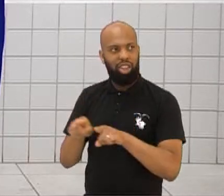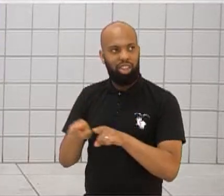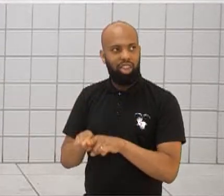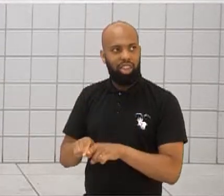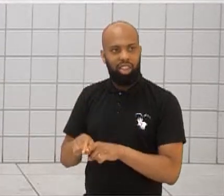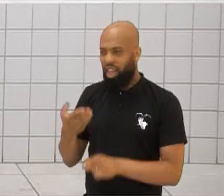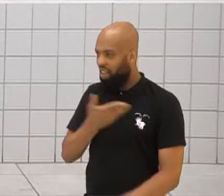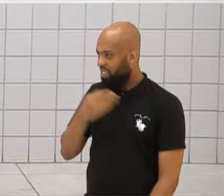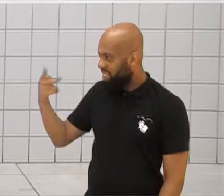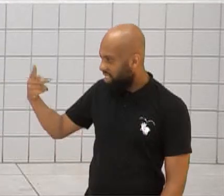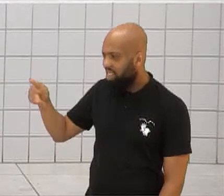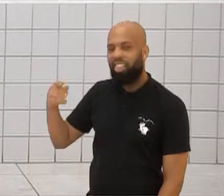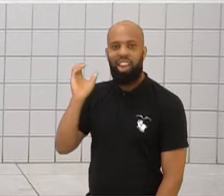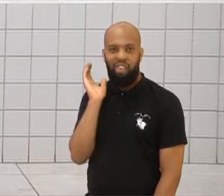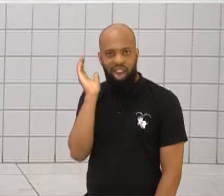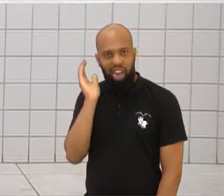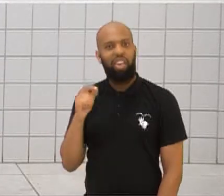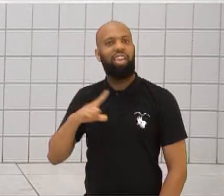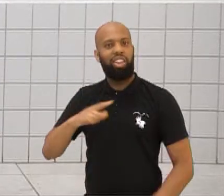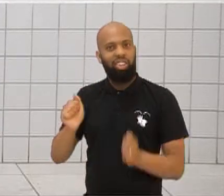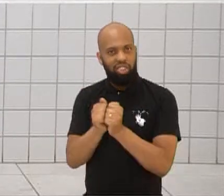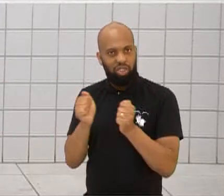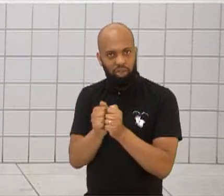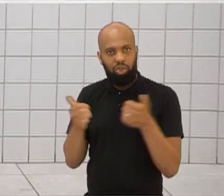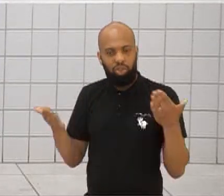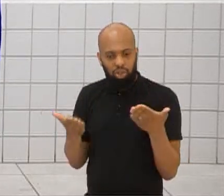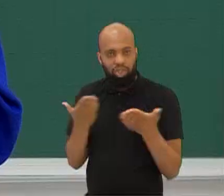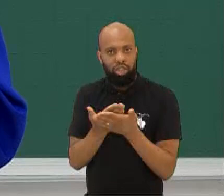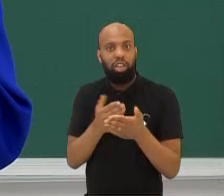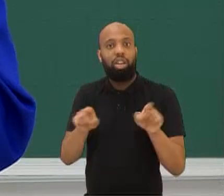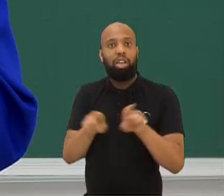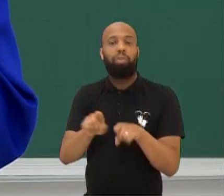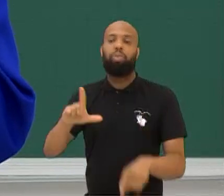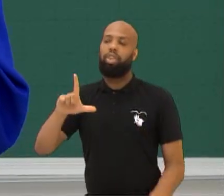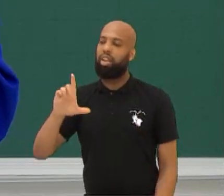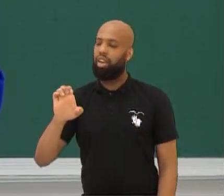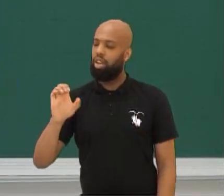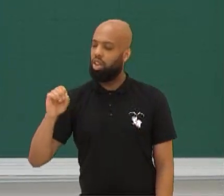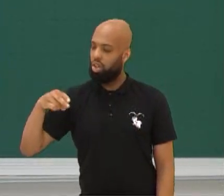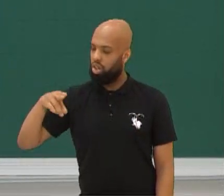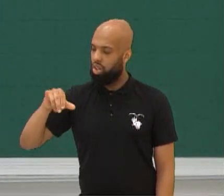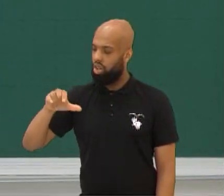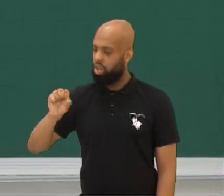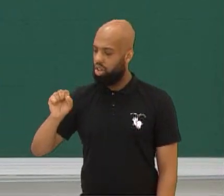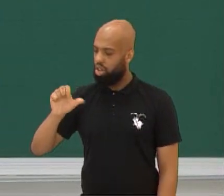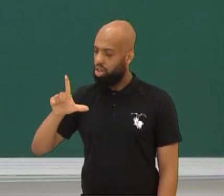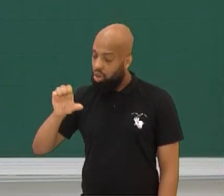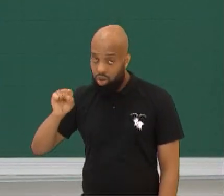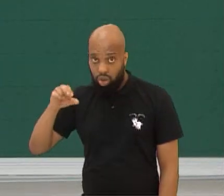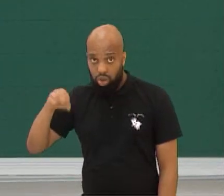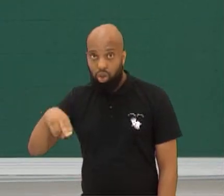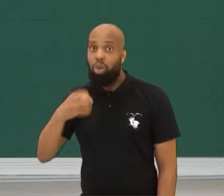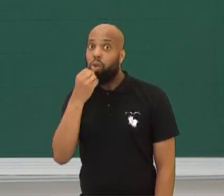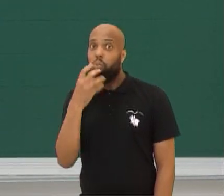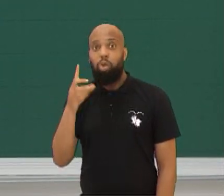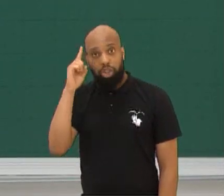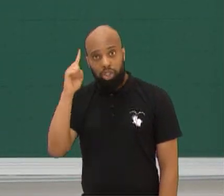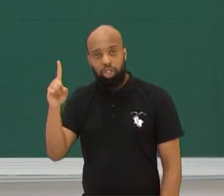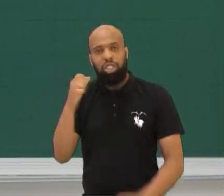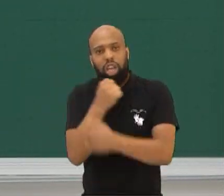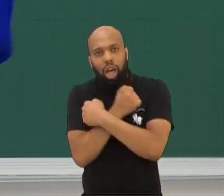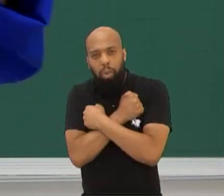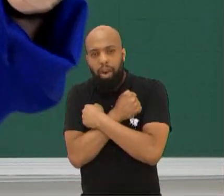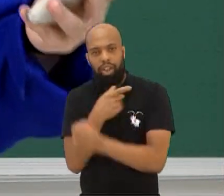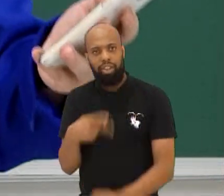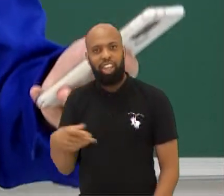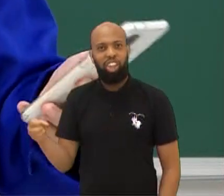diz que está ligada nas nossas aulas. E o Leonilson Fandres, bom dia, manda um abraço para mim e para Nova